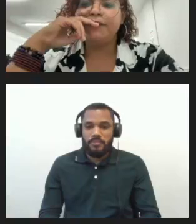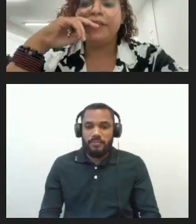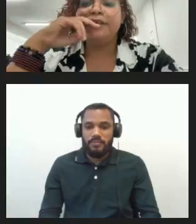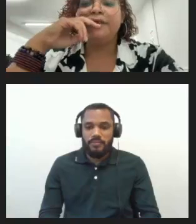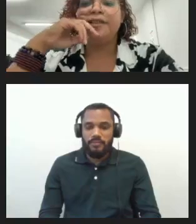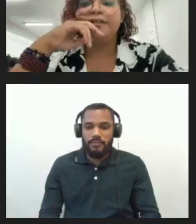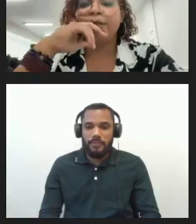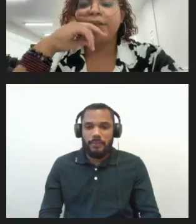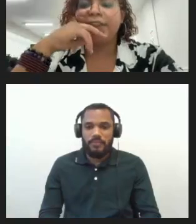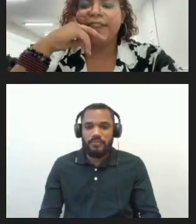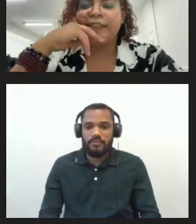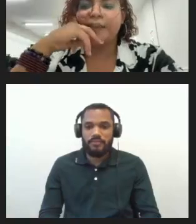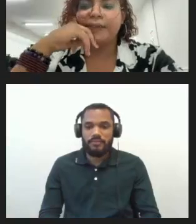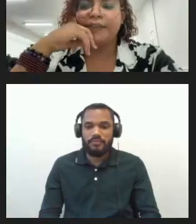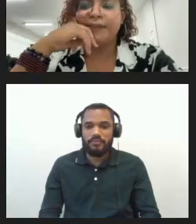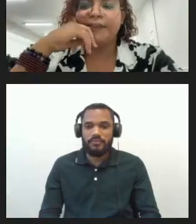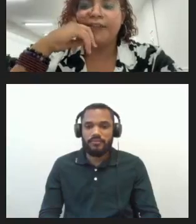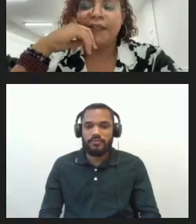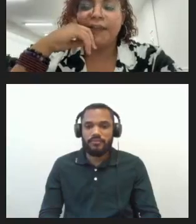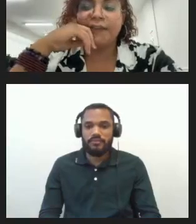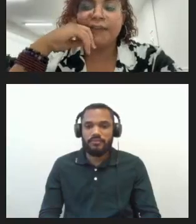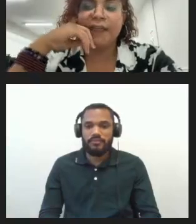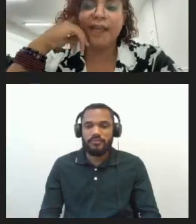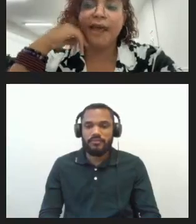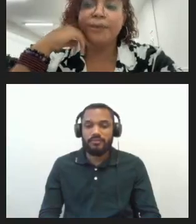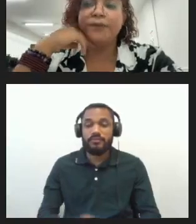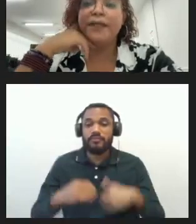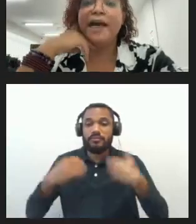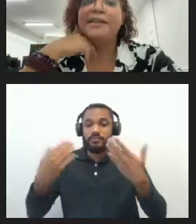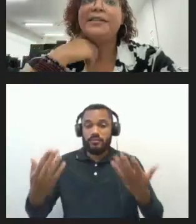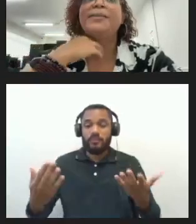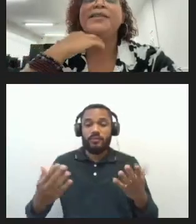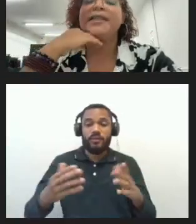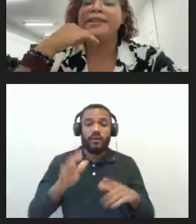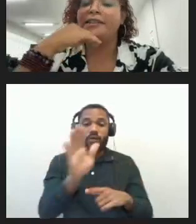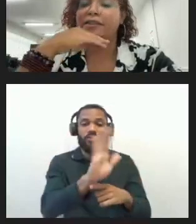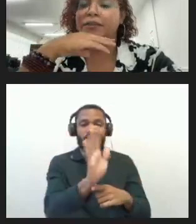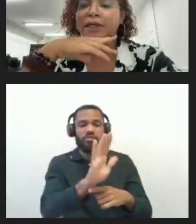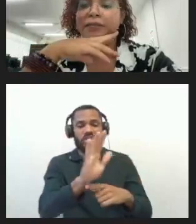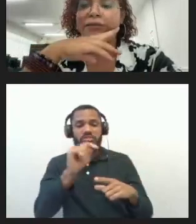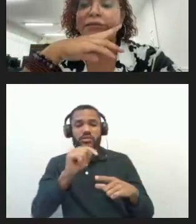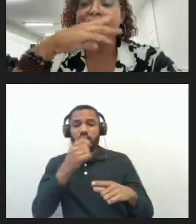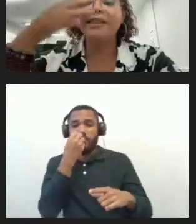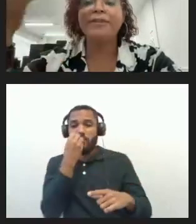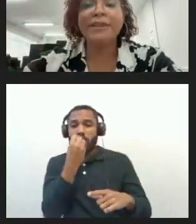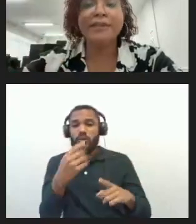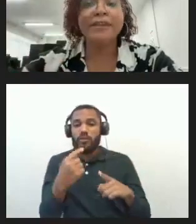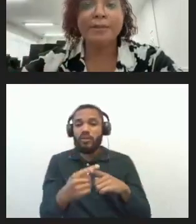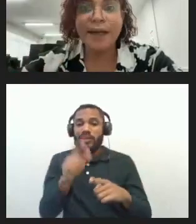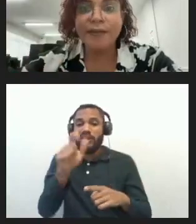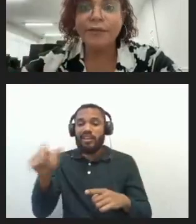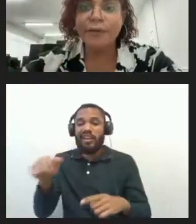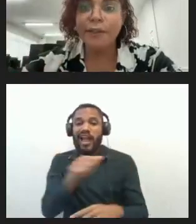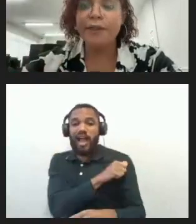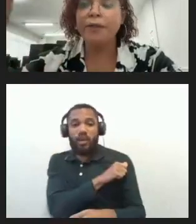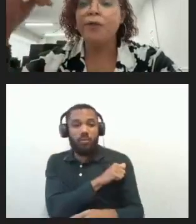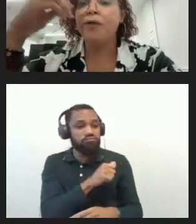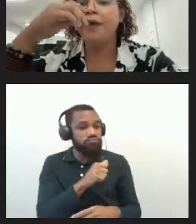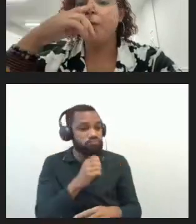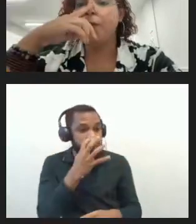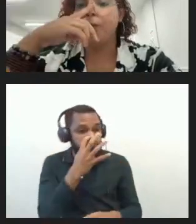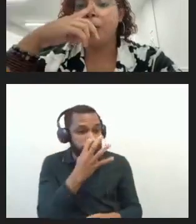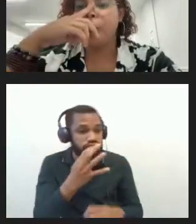Então, os vídeos eles vão conseguir, então, ser eficientes em capturar e manter a atenção do aluno, até muitas vezes mais do